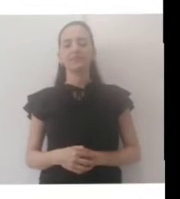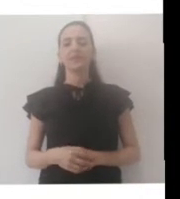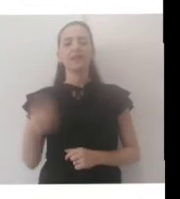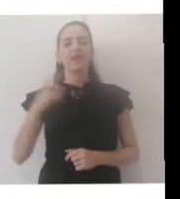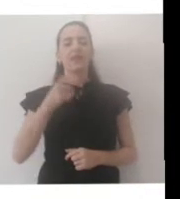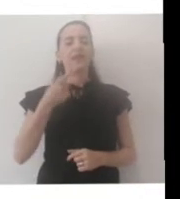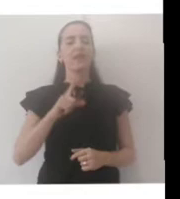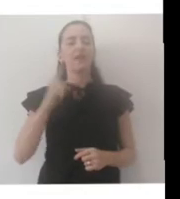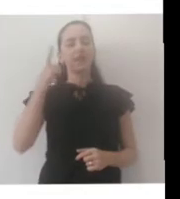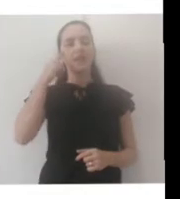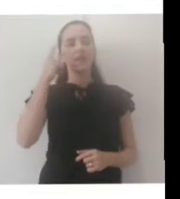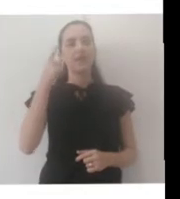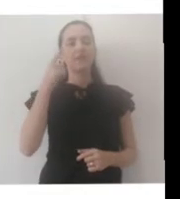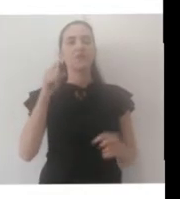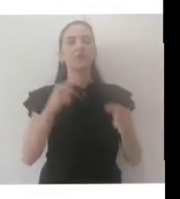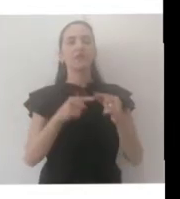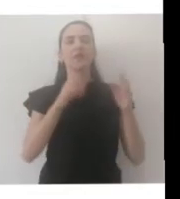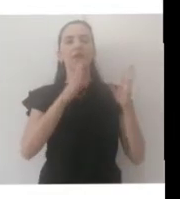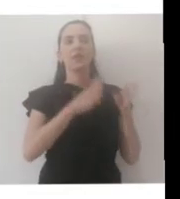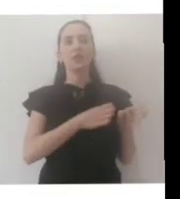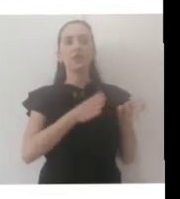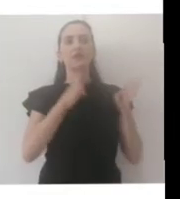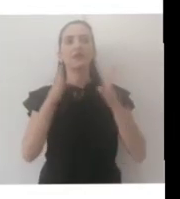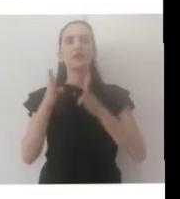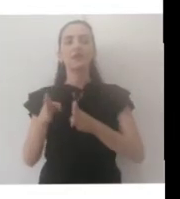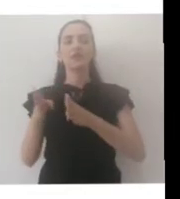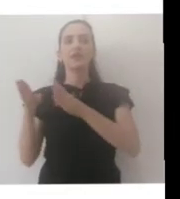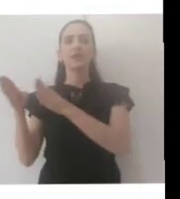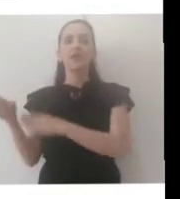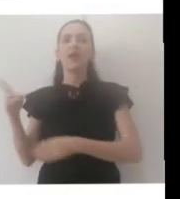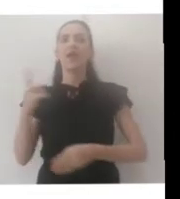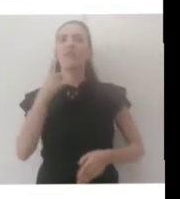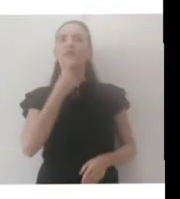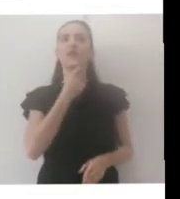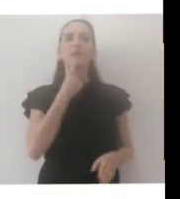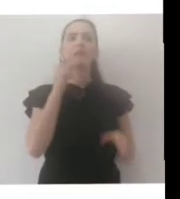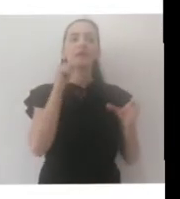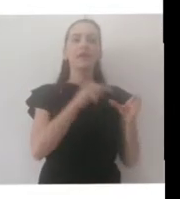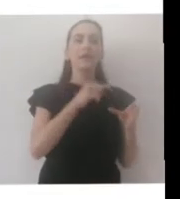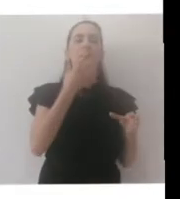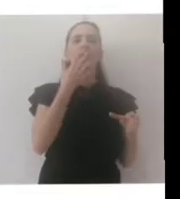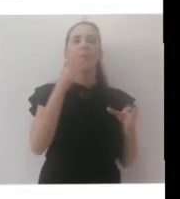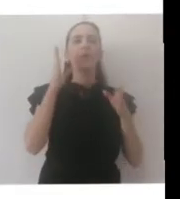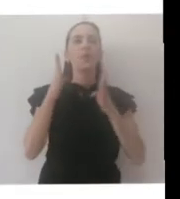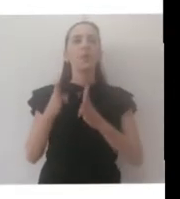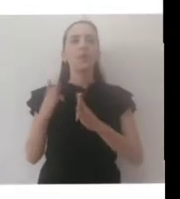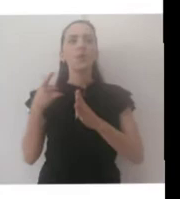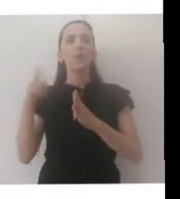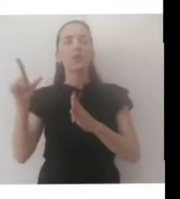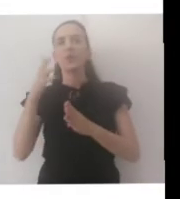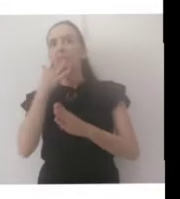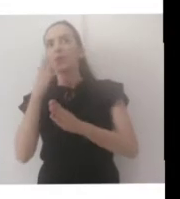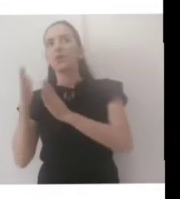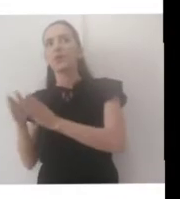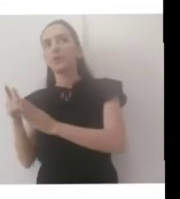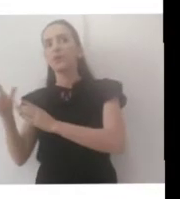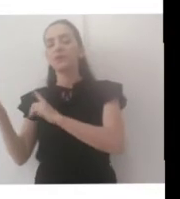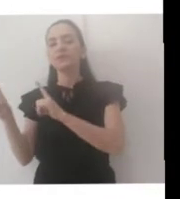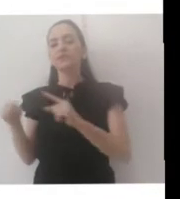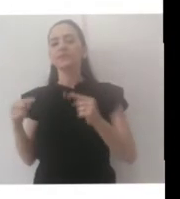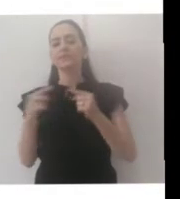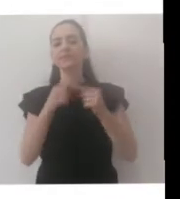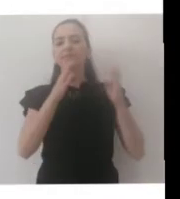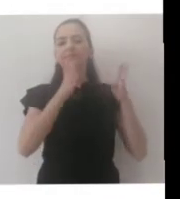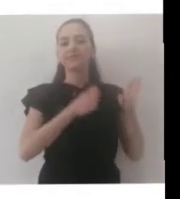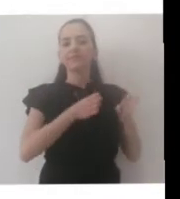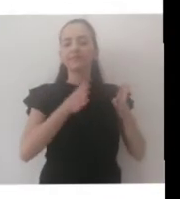esquema classificatório para distinguir o vermelho de todas as outras cores. Então, o esquema classificatório